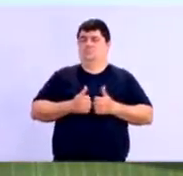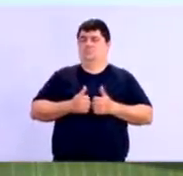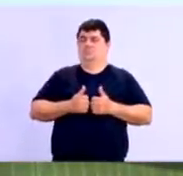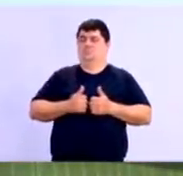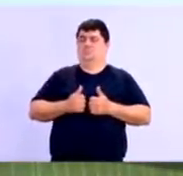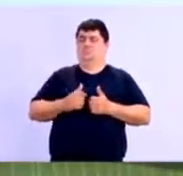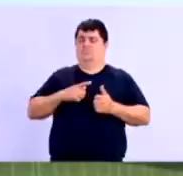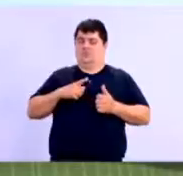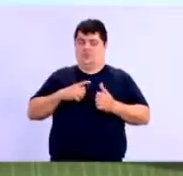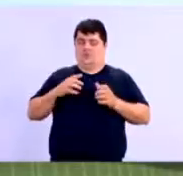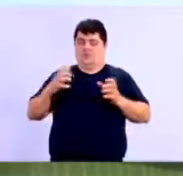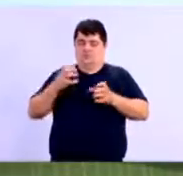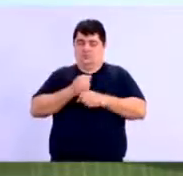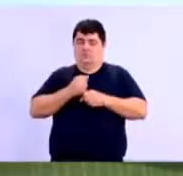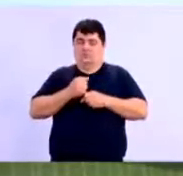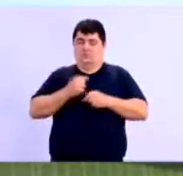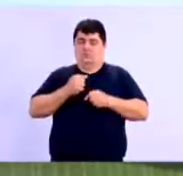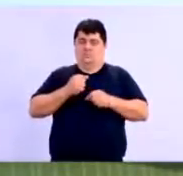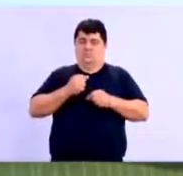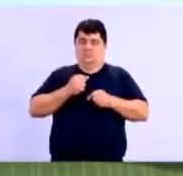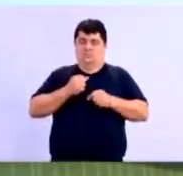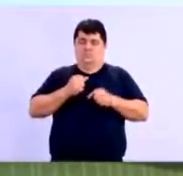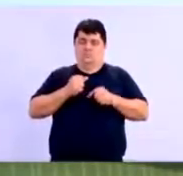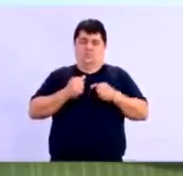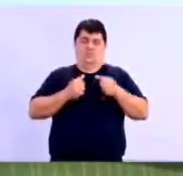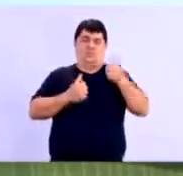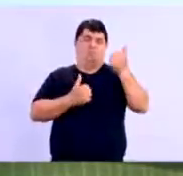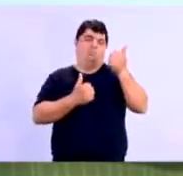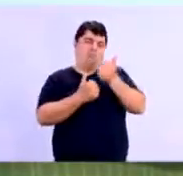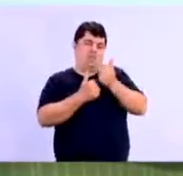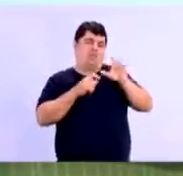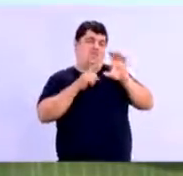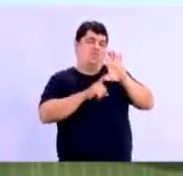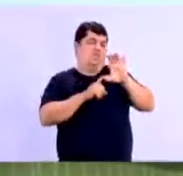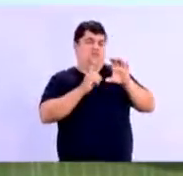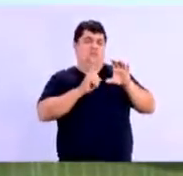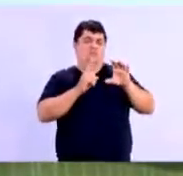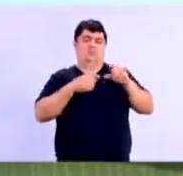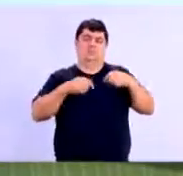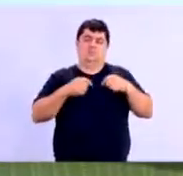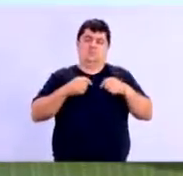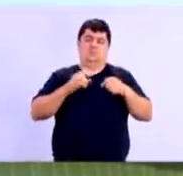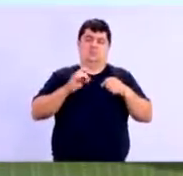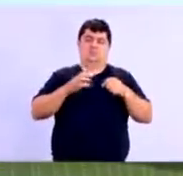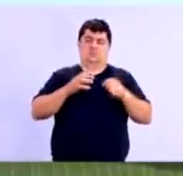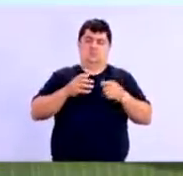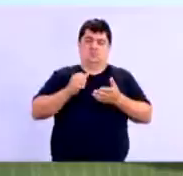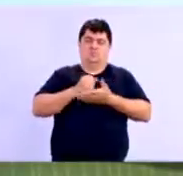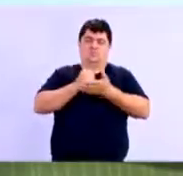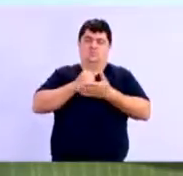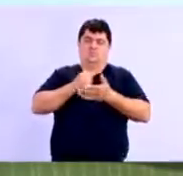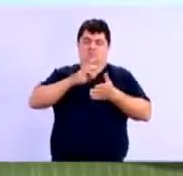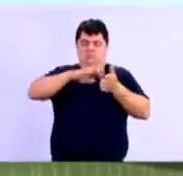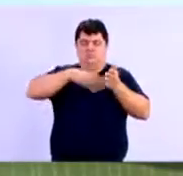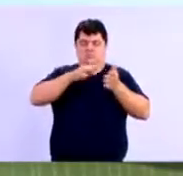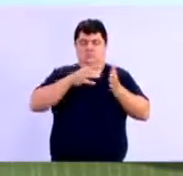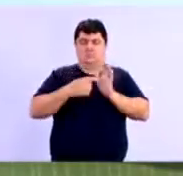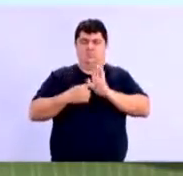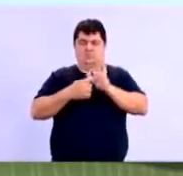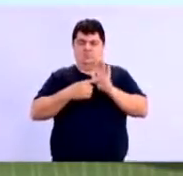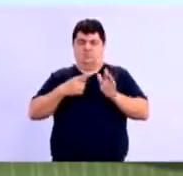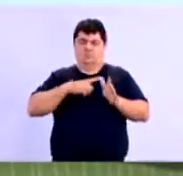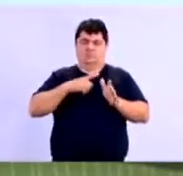estão conjuntos, mas não quer dizer que um é a garantia do outro. A gente tem que analisar como um todo. Essa empresa que a gente está passando para vocês e que a gente está apresentando